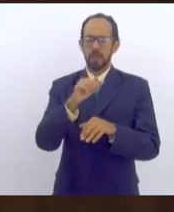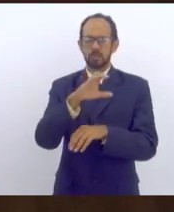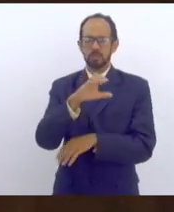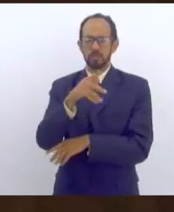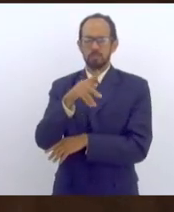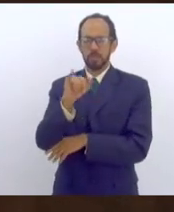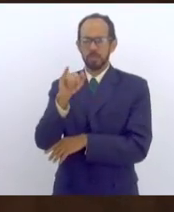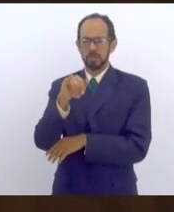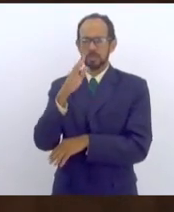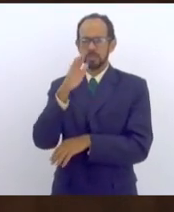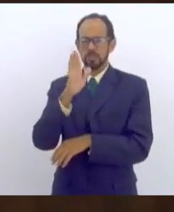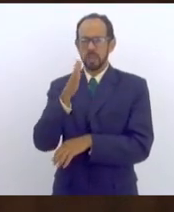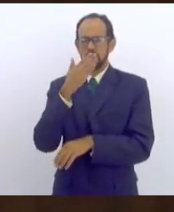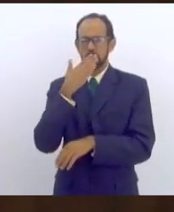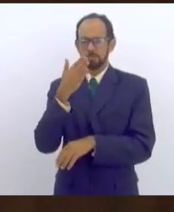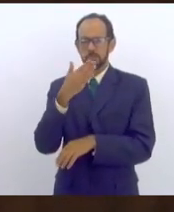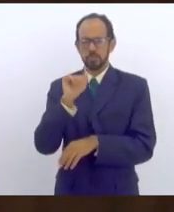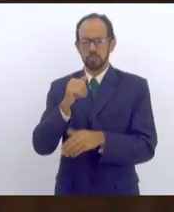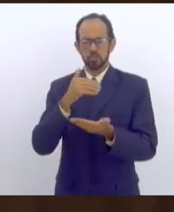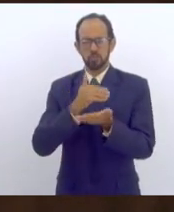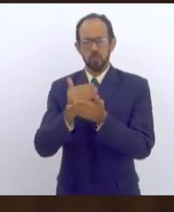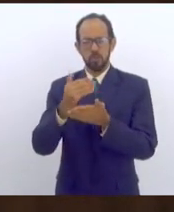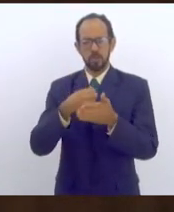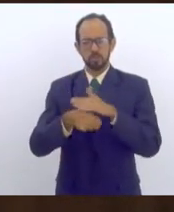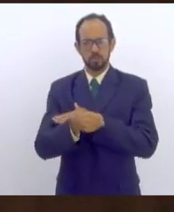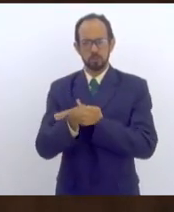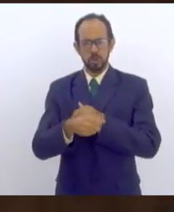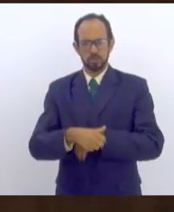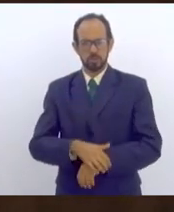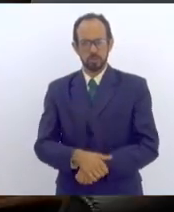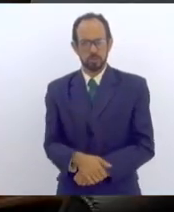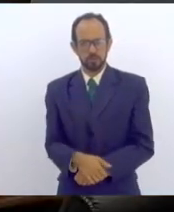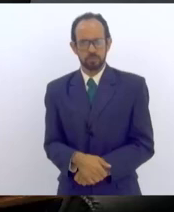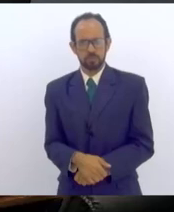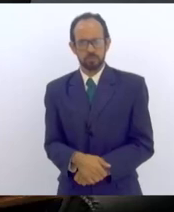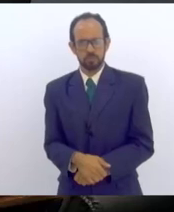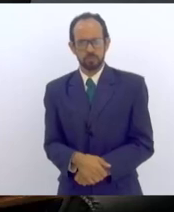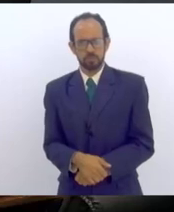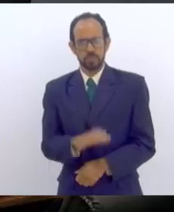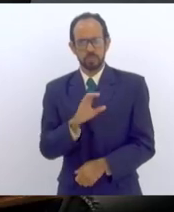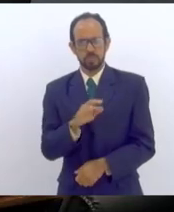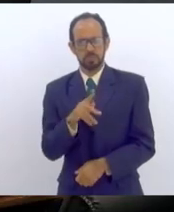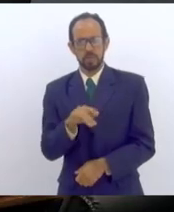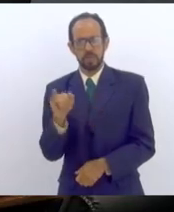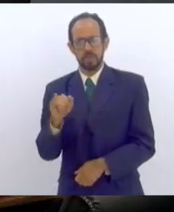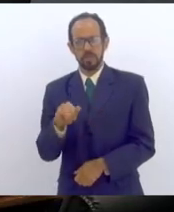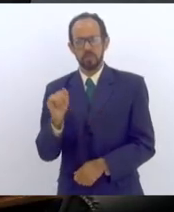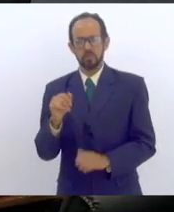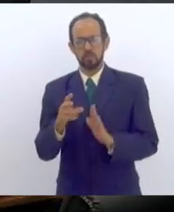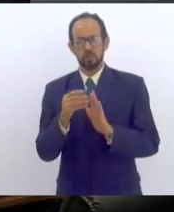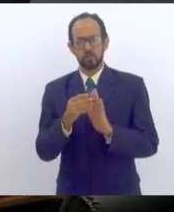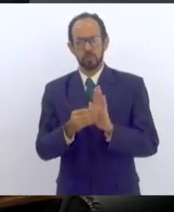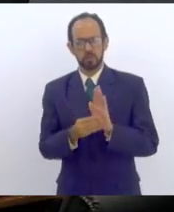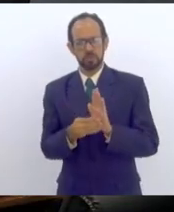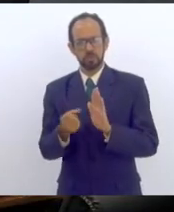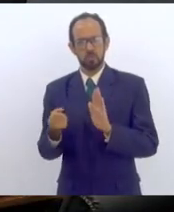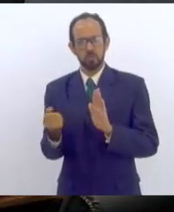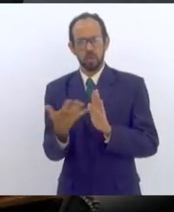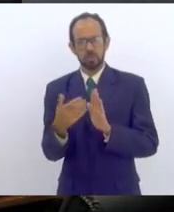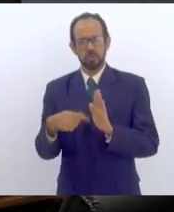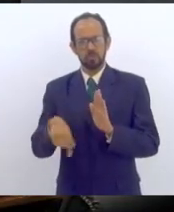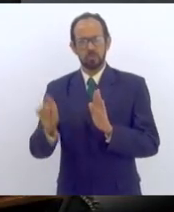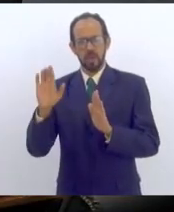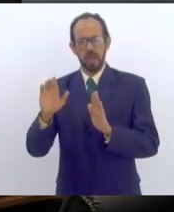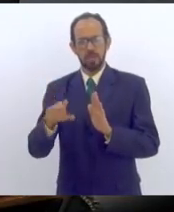já protocoladas no início da legislatura. As CPIs que foram protocoladas, quando elas vão para a DO, caso